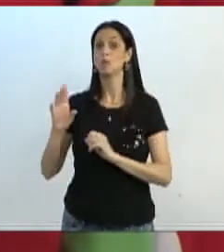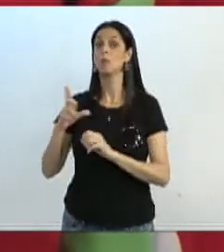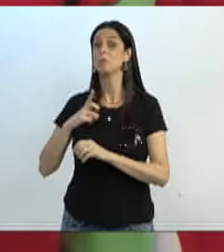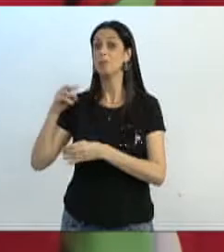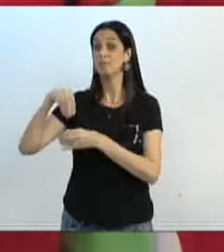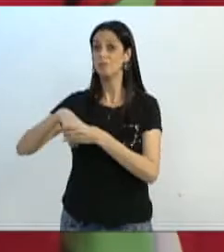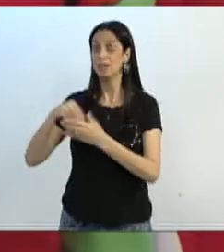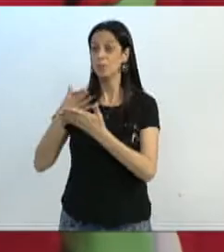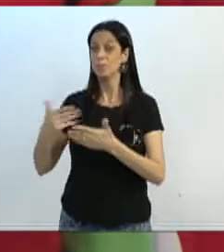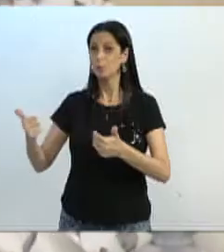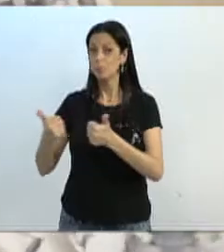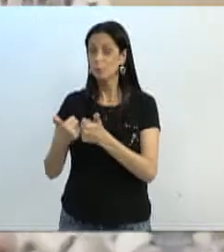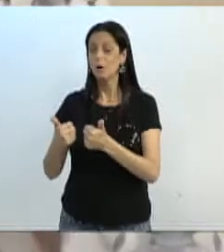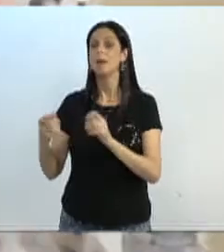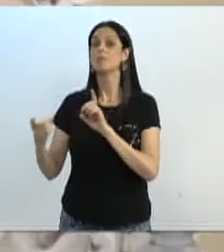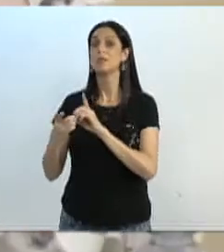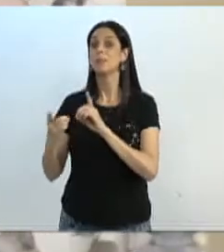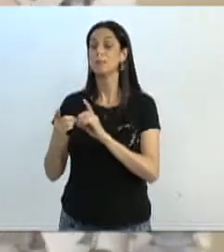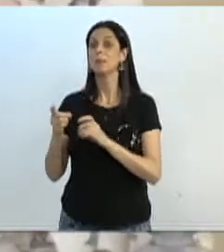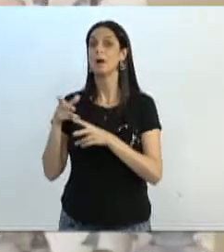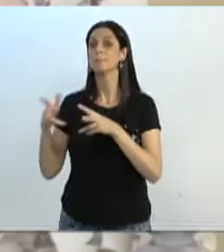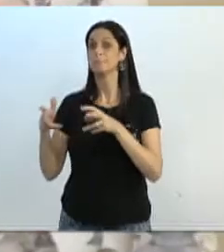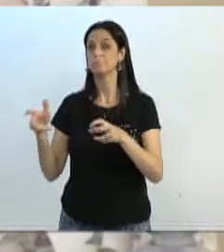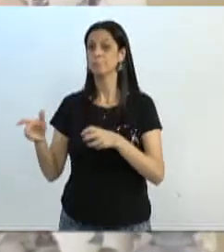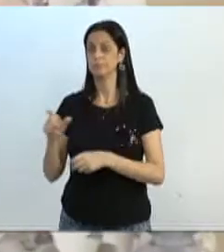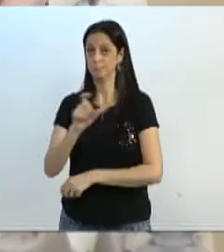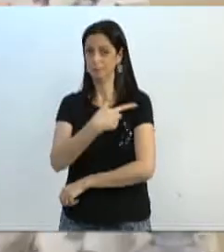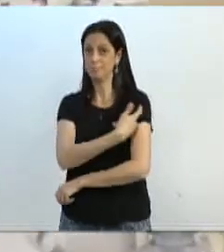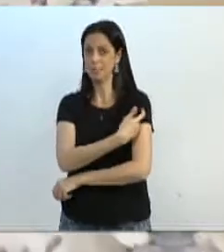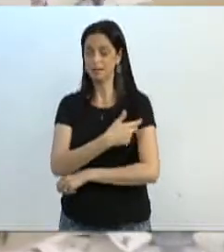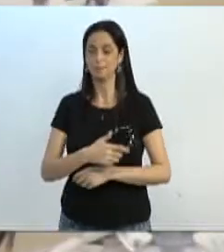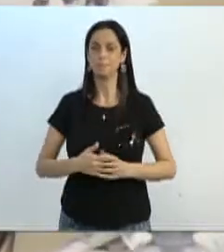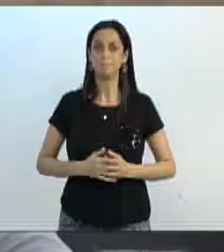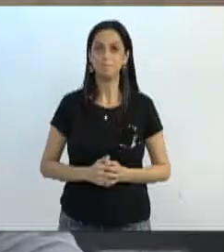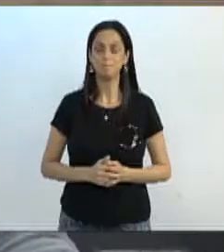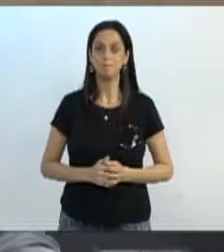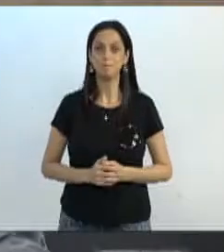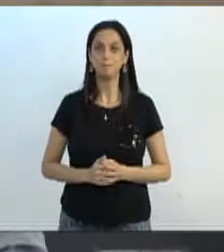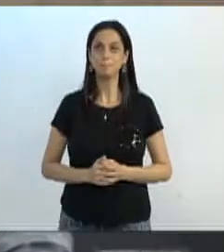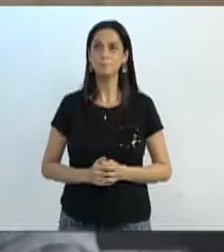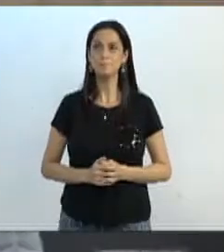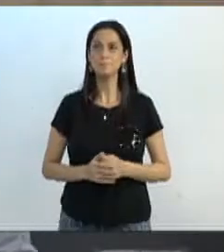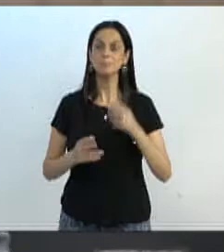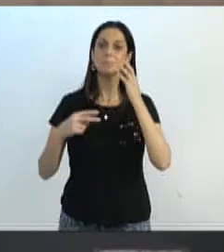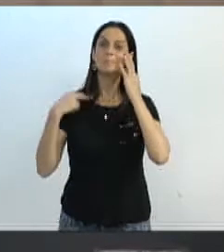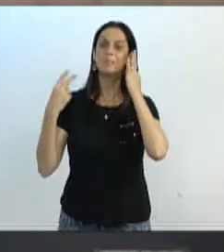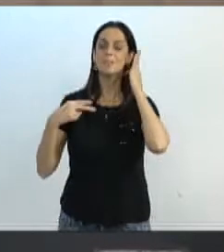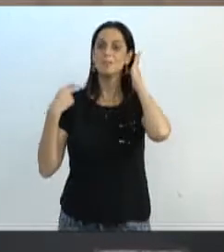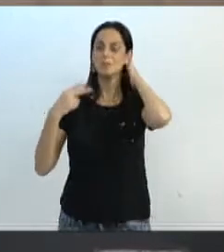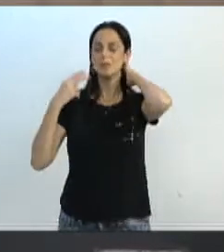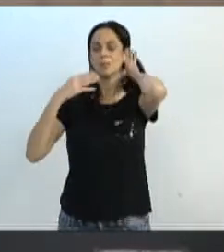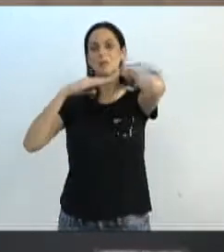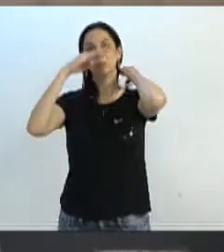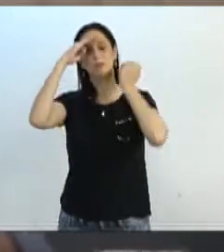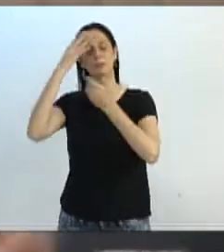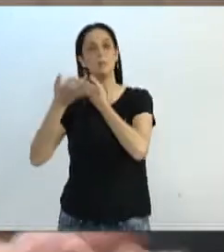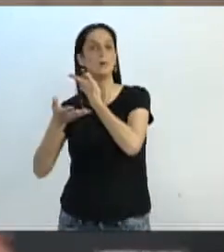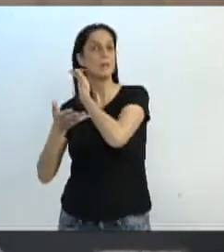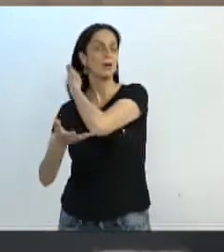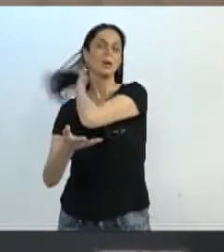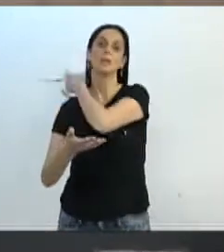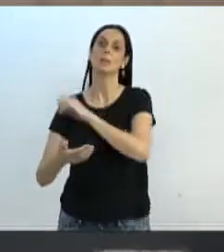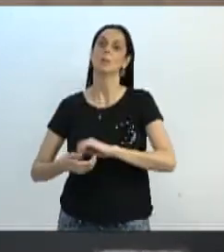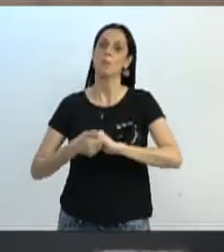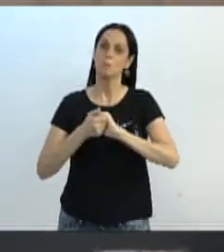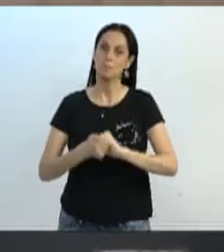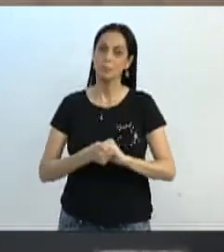a parte ao vereador. Com autorização do orador, ou sim a parte, vereador Adriano. Vereador Jovino, gostaria de cumprimentar pelo pronunciamento. O